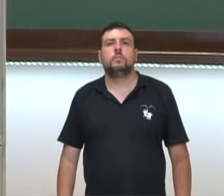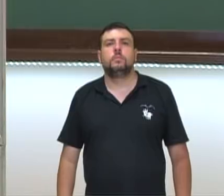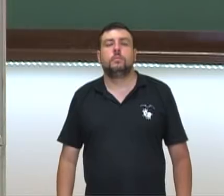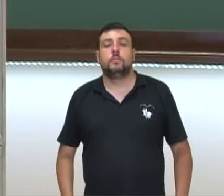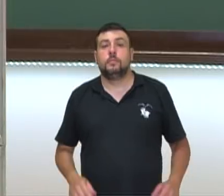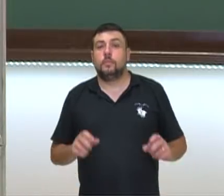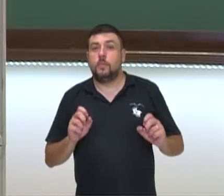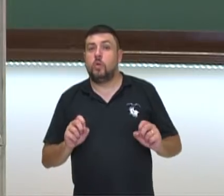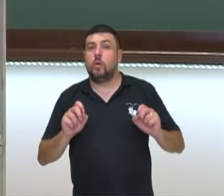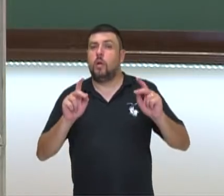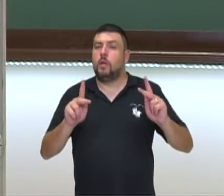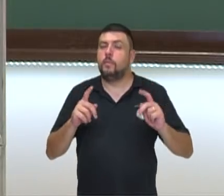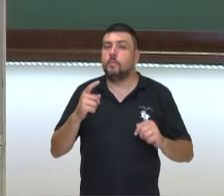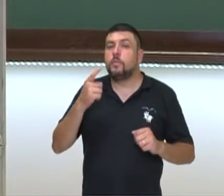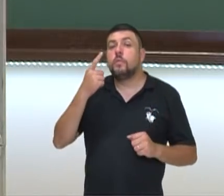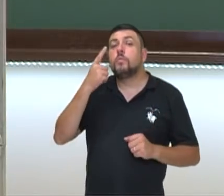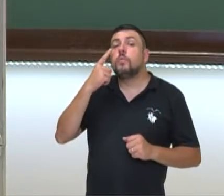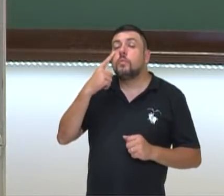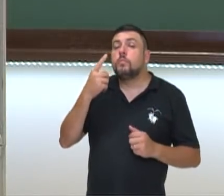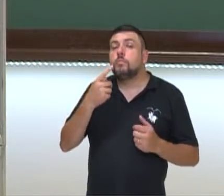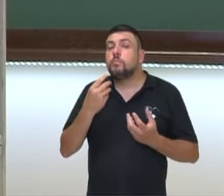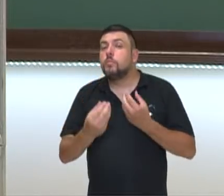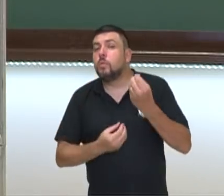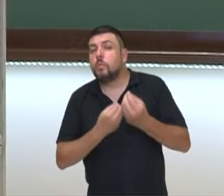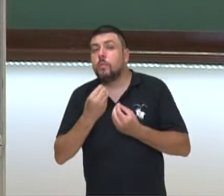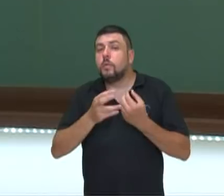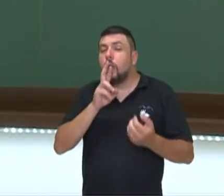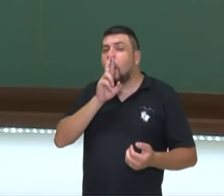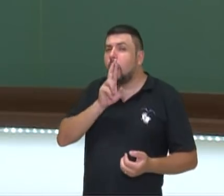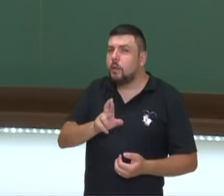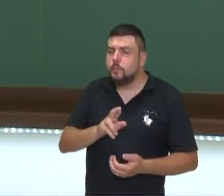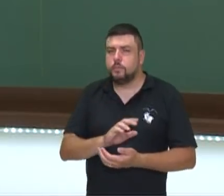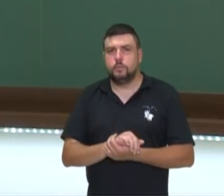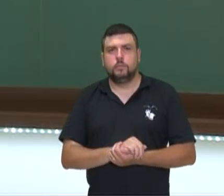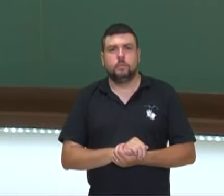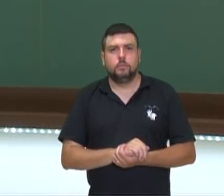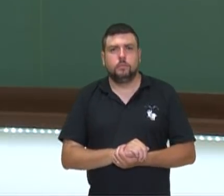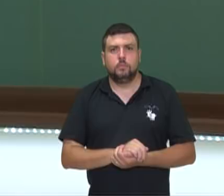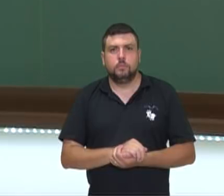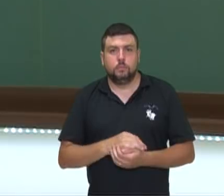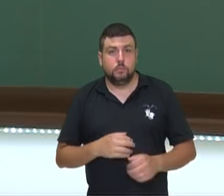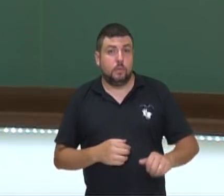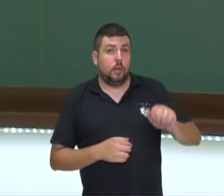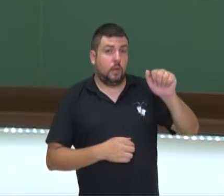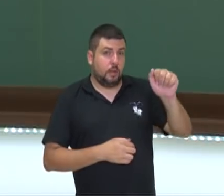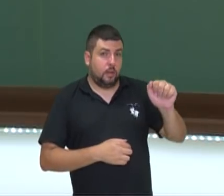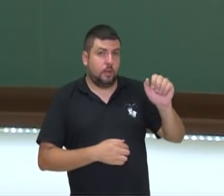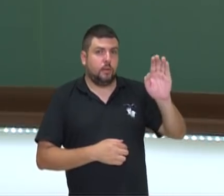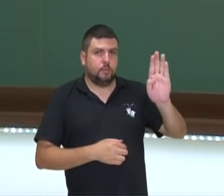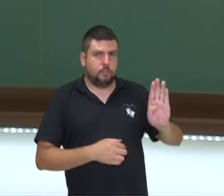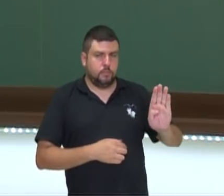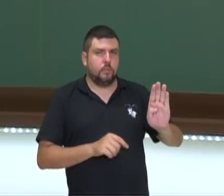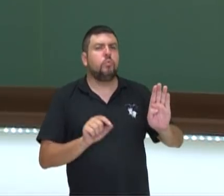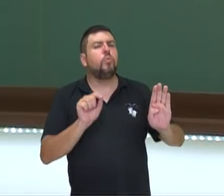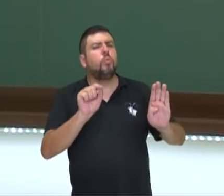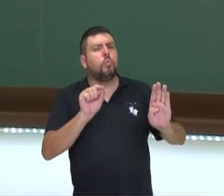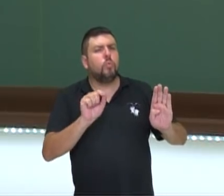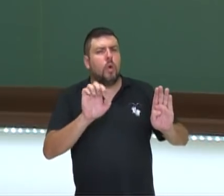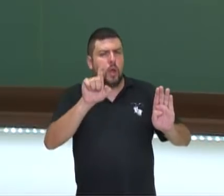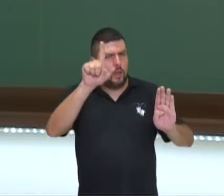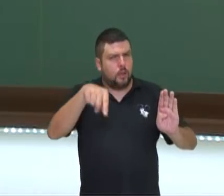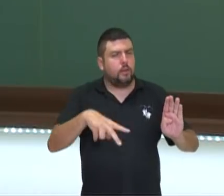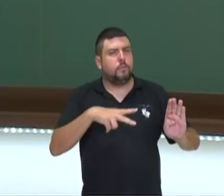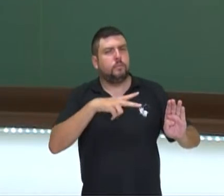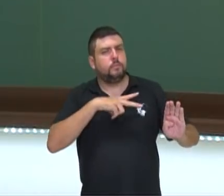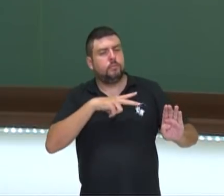Bom, vamos ver aí as possibilidades aí aqui de respostas. Como eu tinha dito, pessoal, tanto a letra A quanto a letra B são pessoais. Tanto que eu coloquei